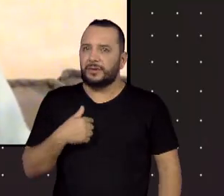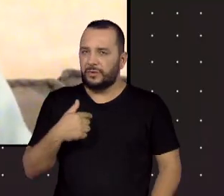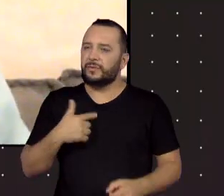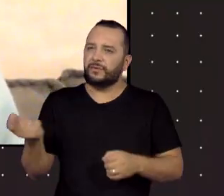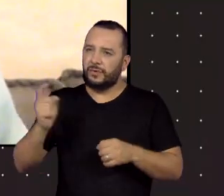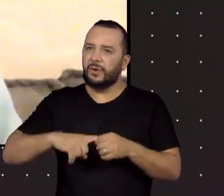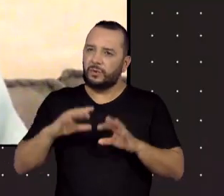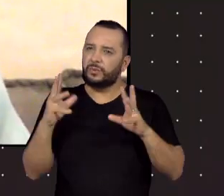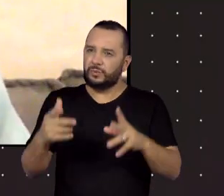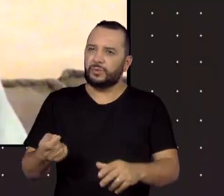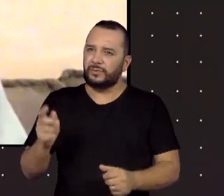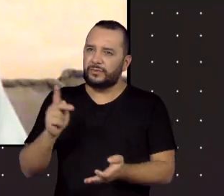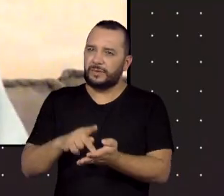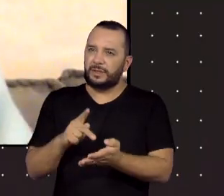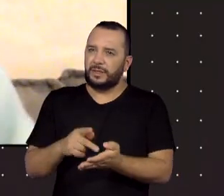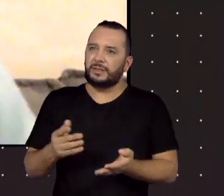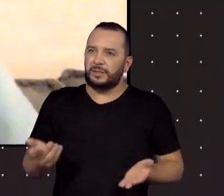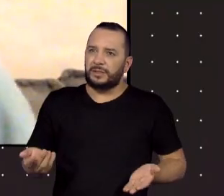tudo, né?